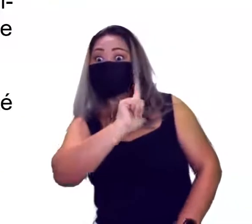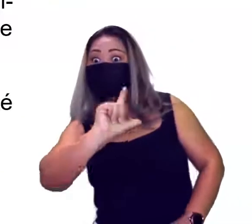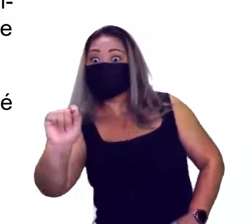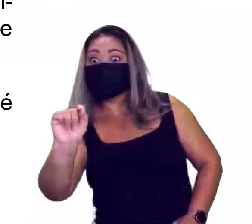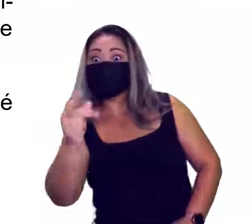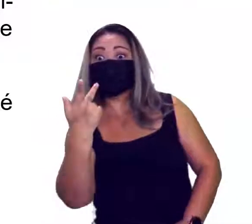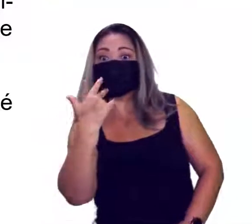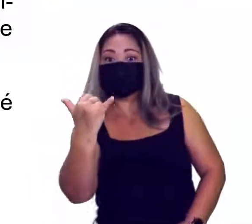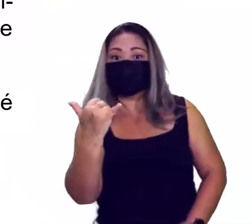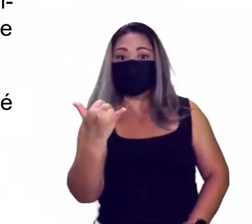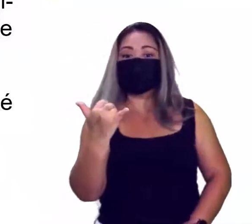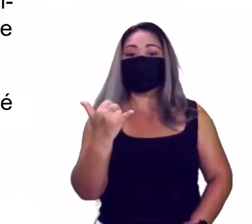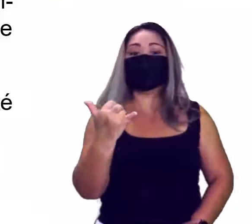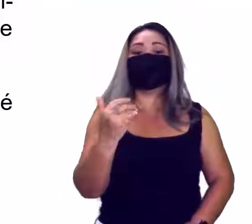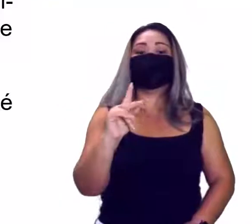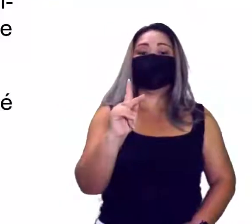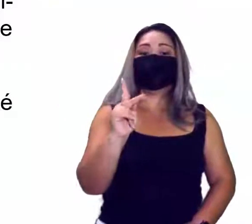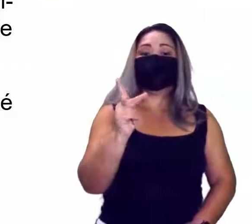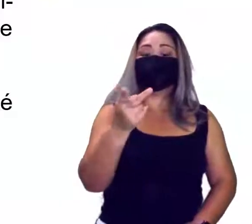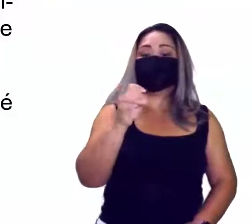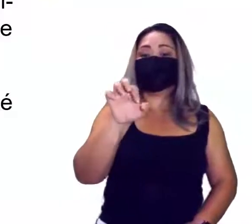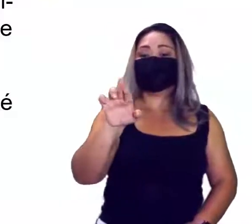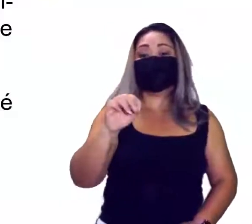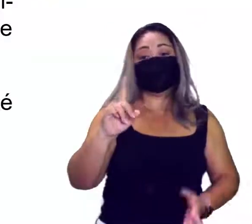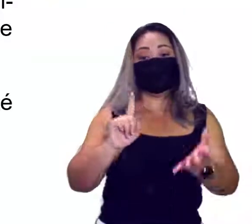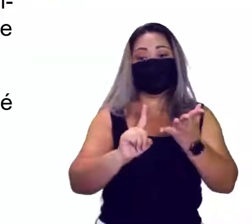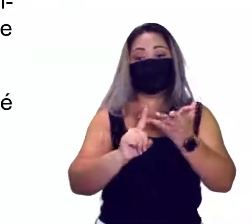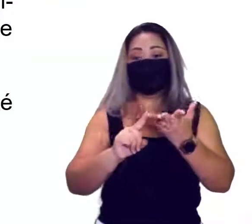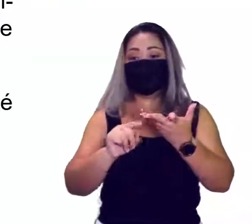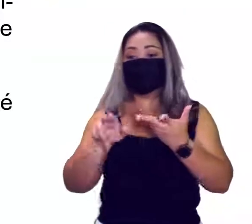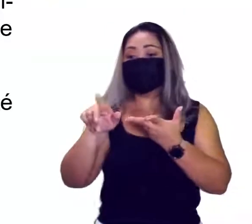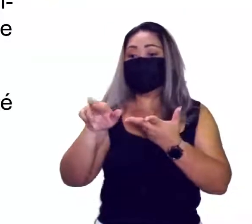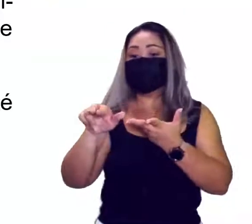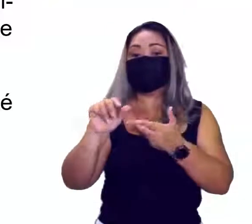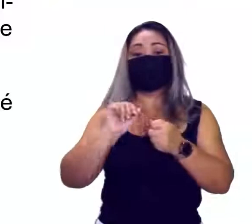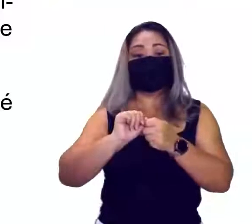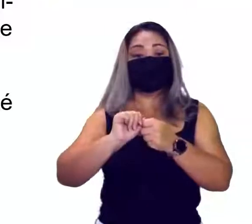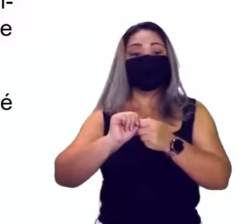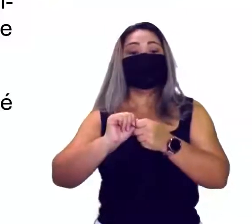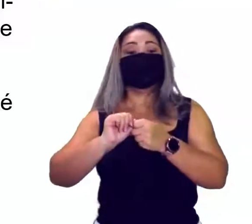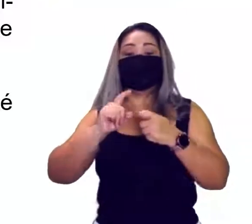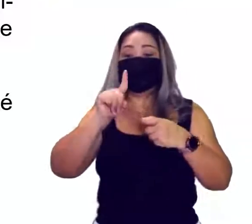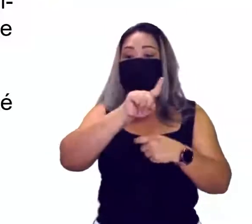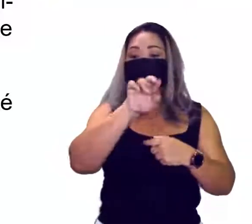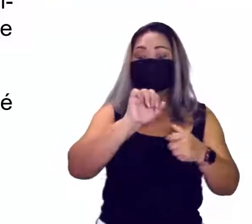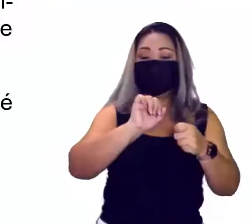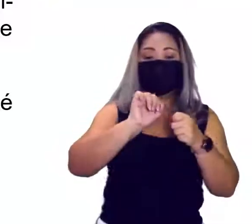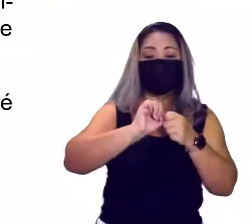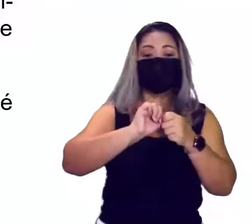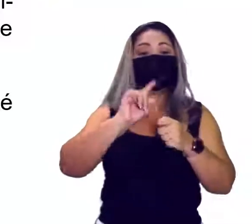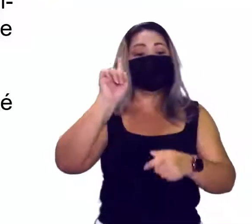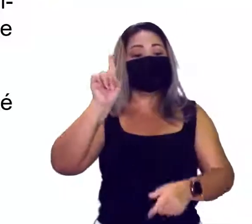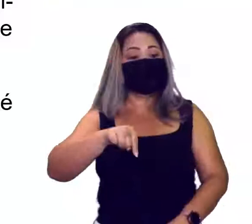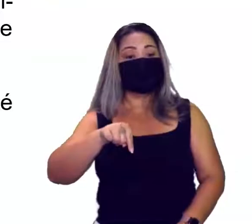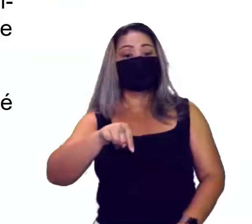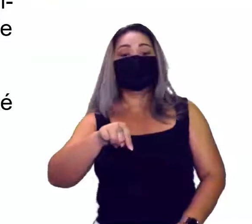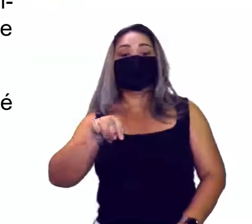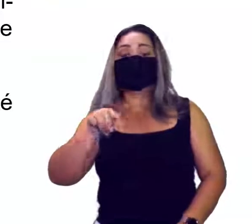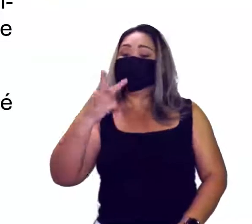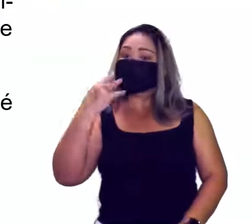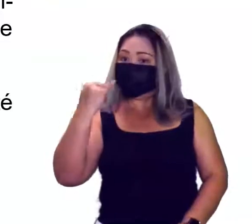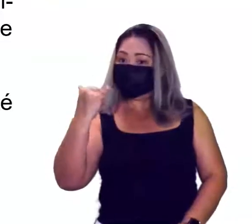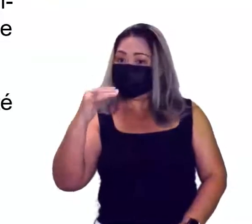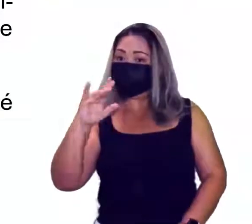pai. Ó. Então, escapou a Hera, né, e os irmãos. A guerra entre Zeus e seu pai durou 10 anos. Olha